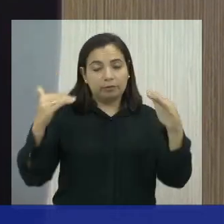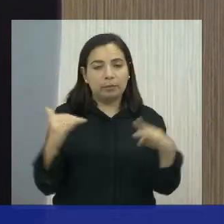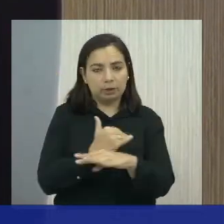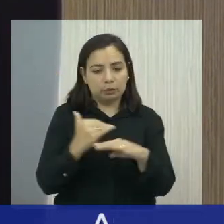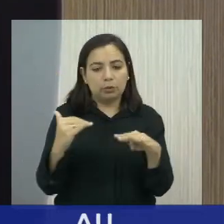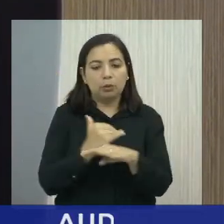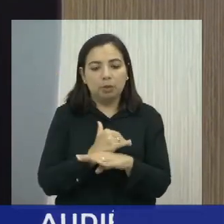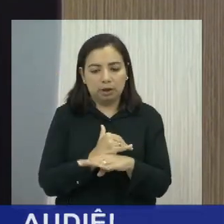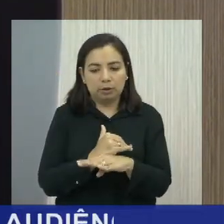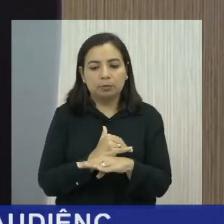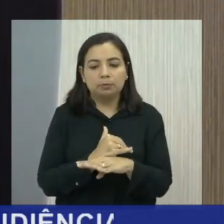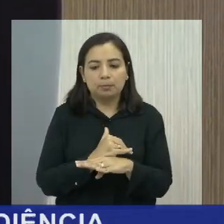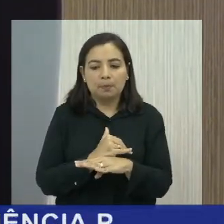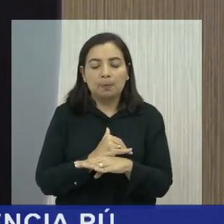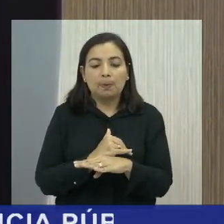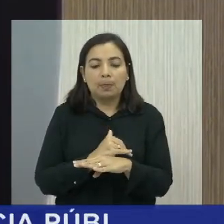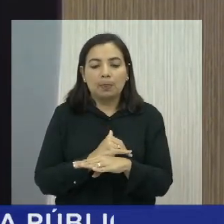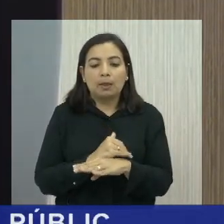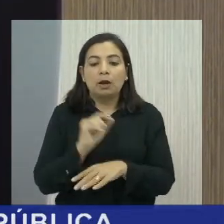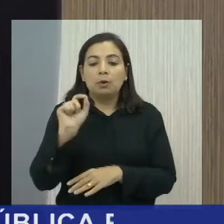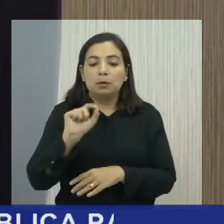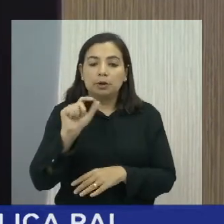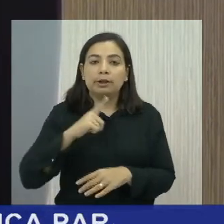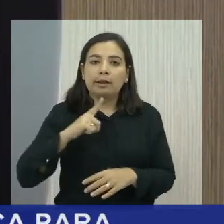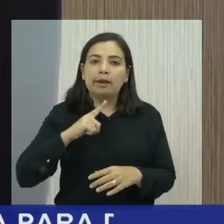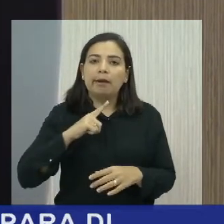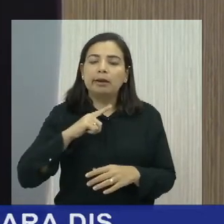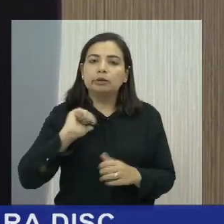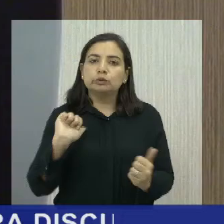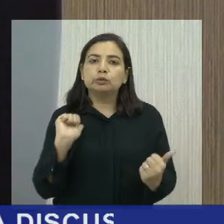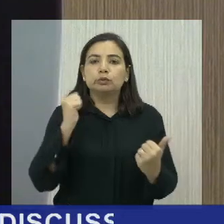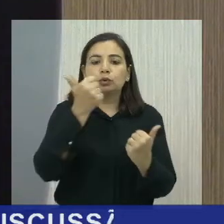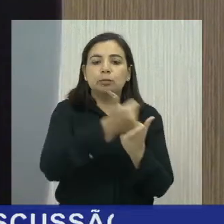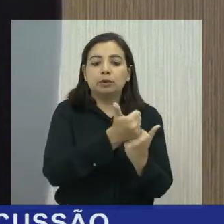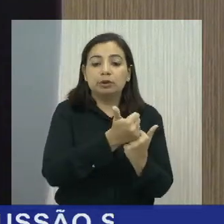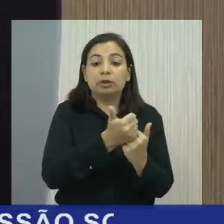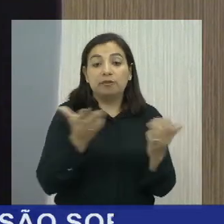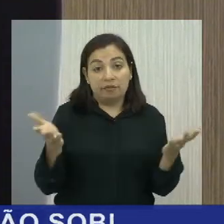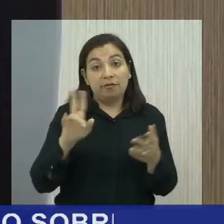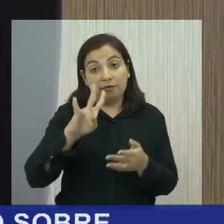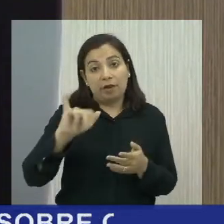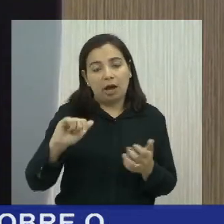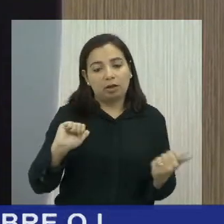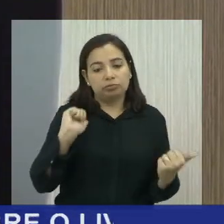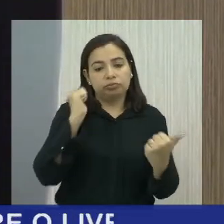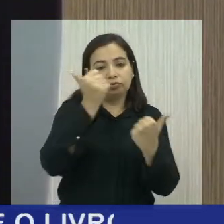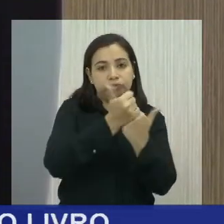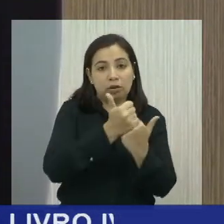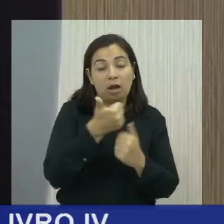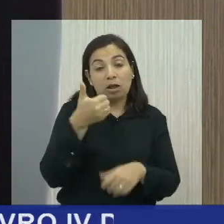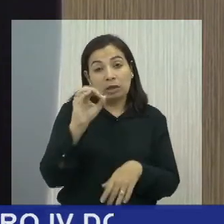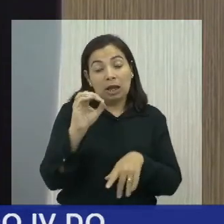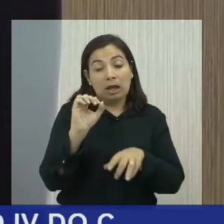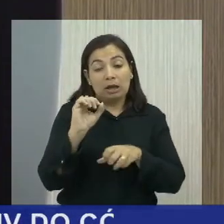Urbano, que foi substituído, né, aliás, está sendo substituído há mais de 10